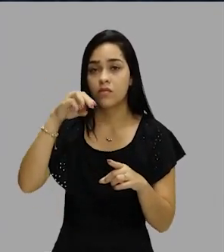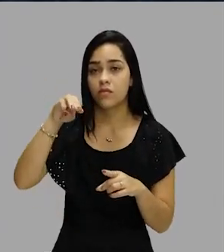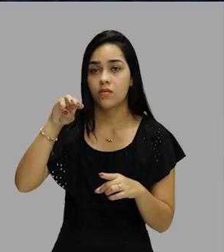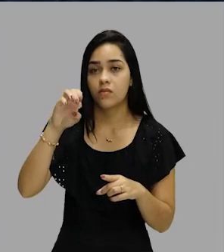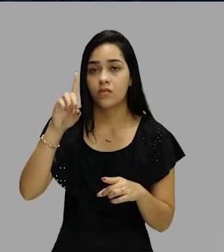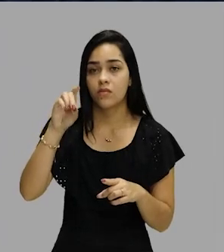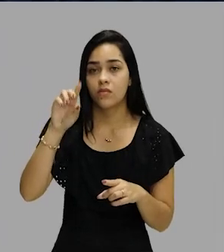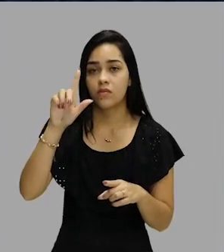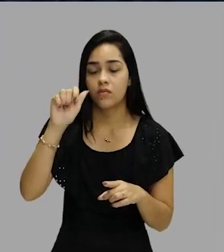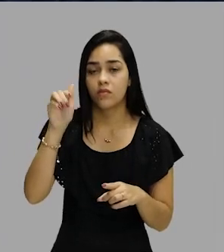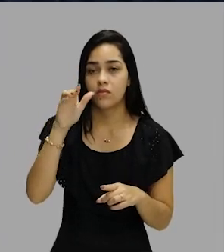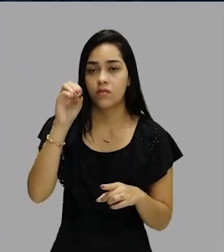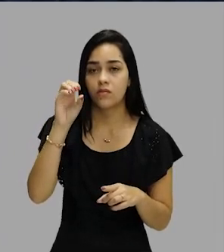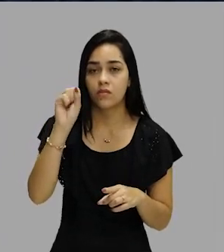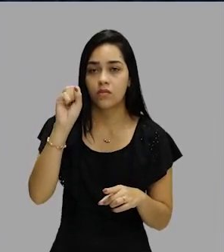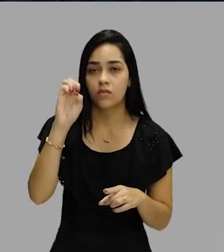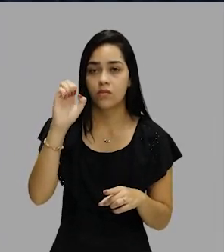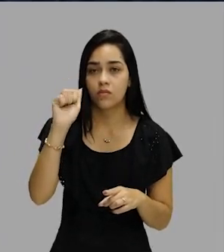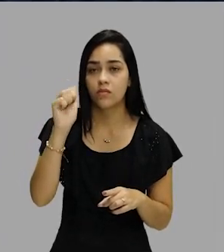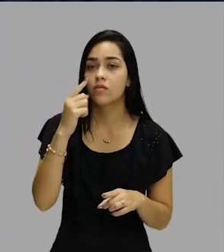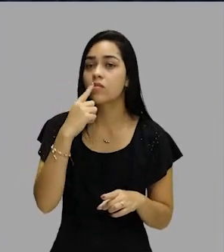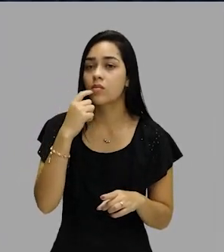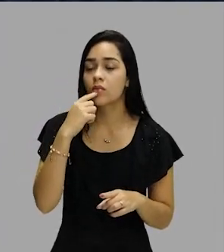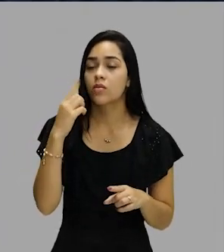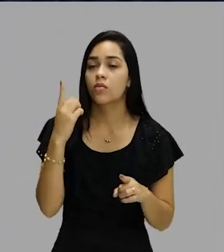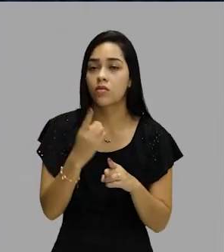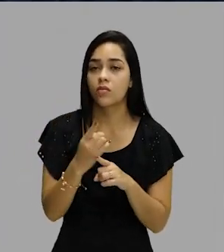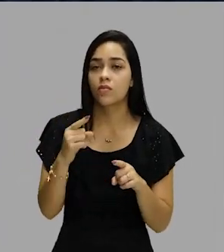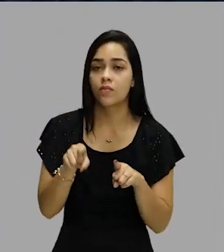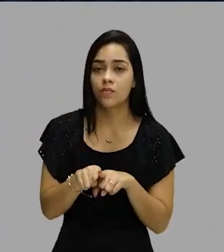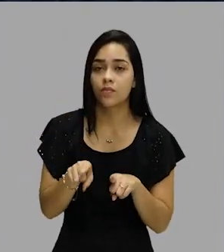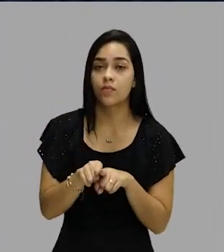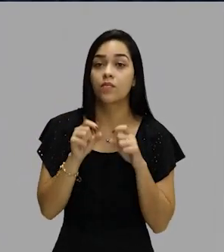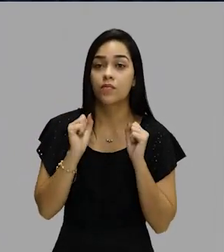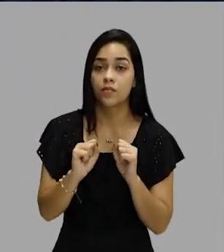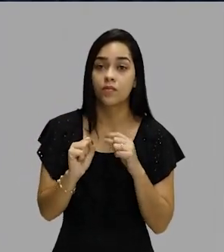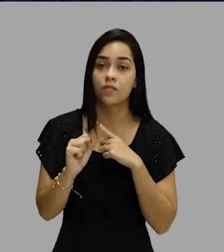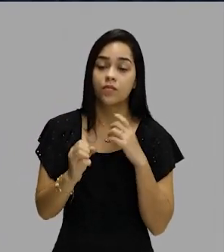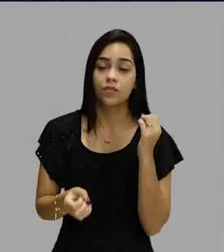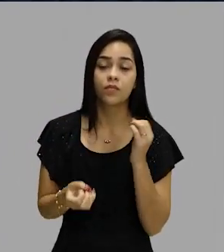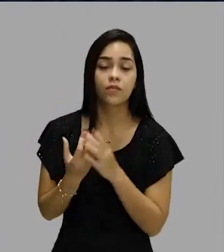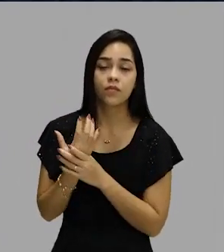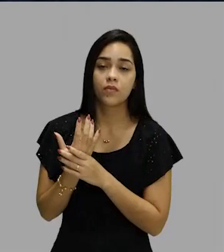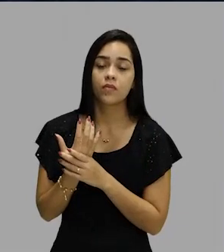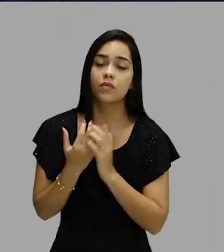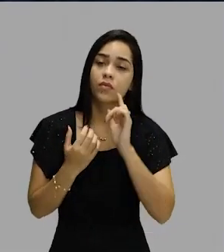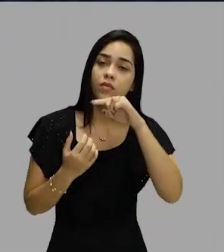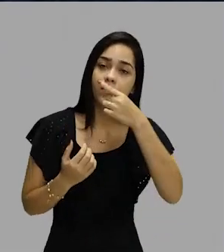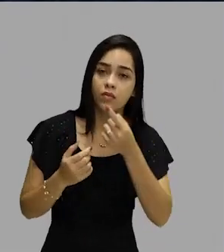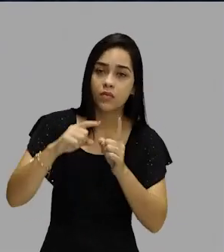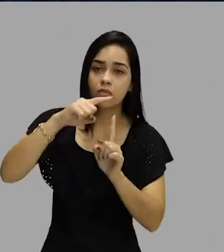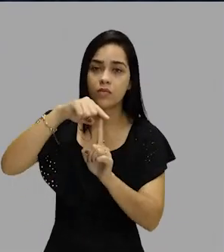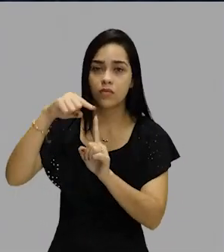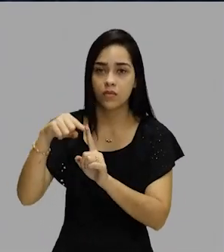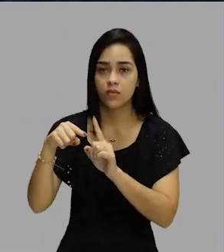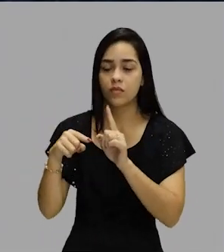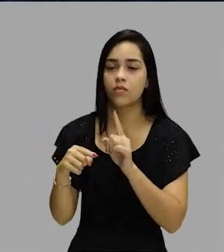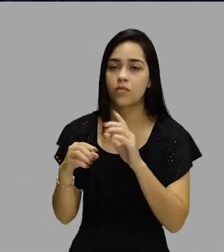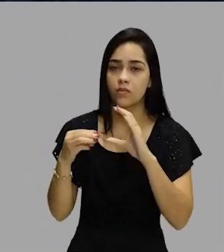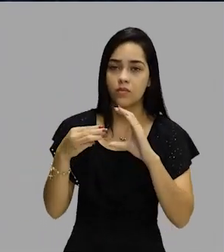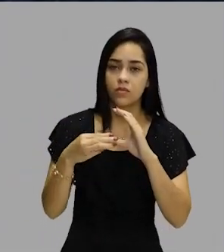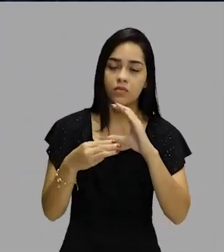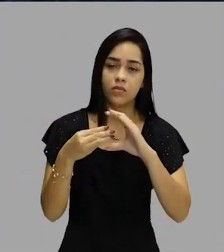vermelha. E lá na medula óssea vermelha encontramos células que podem formar outros tipos de